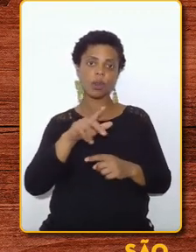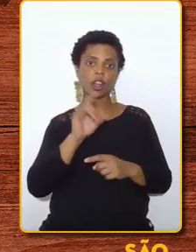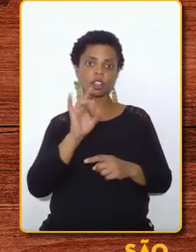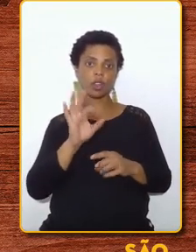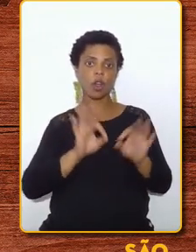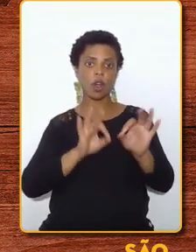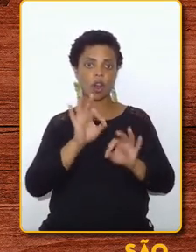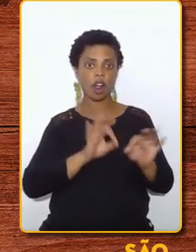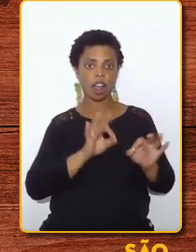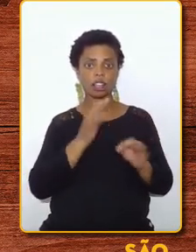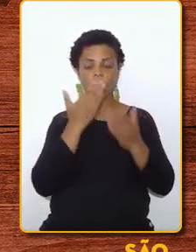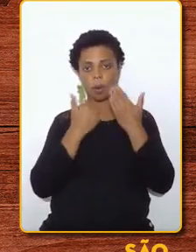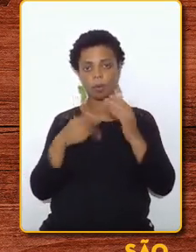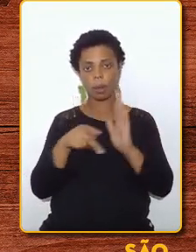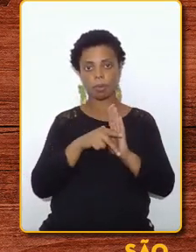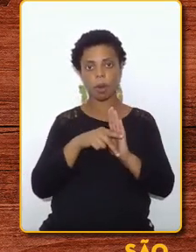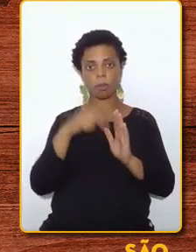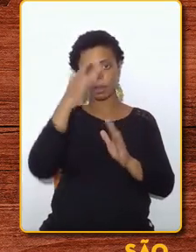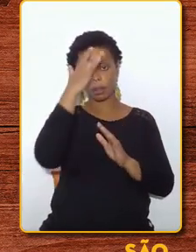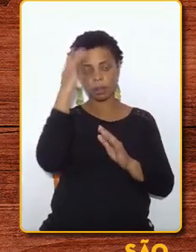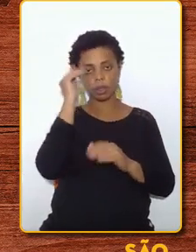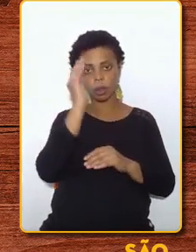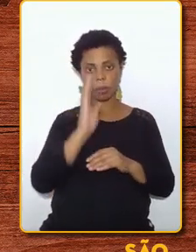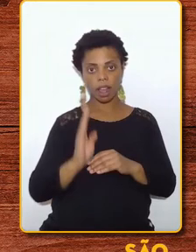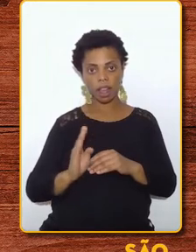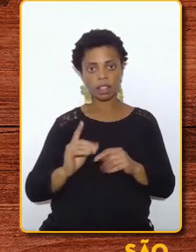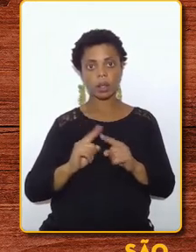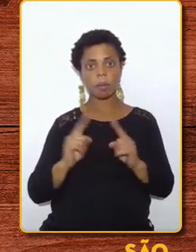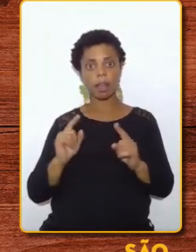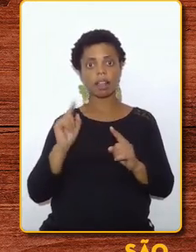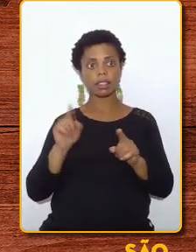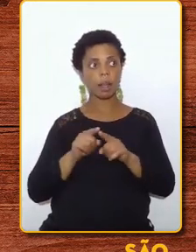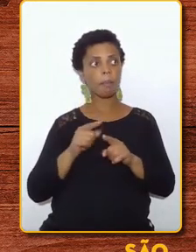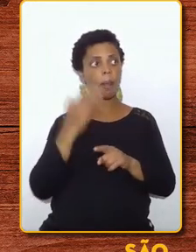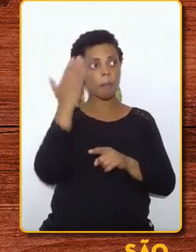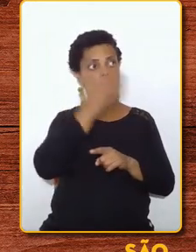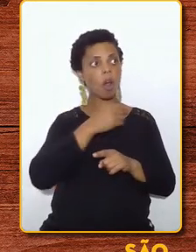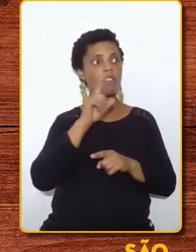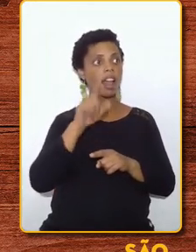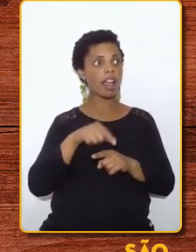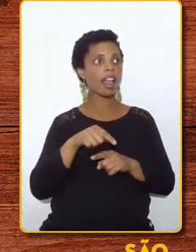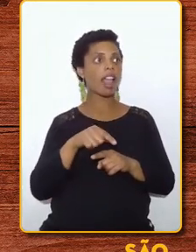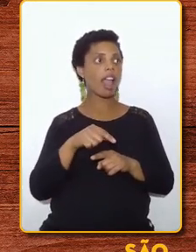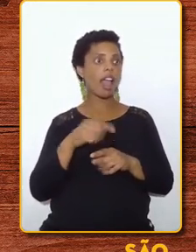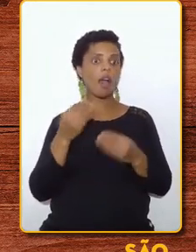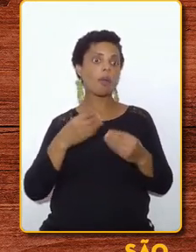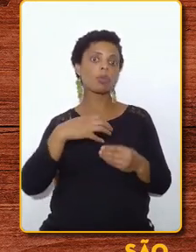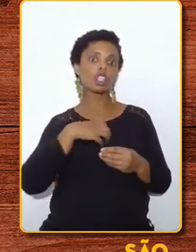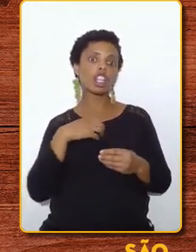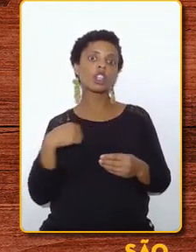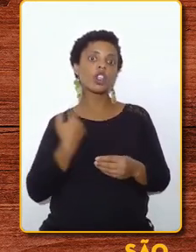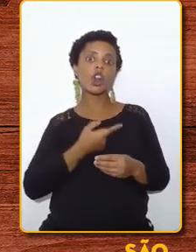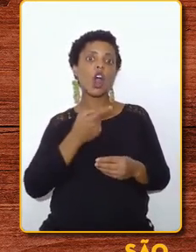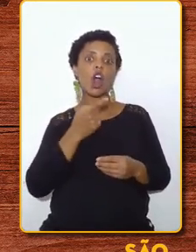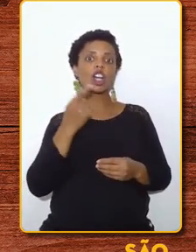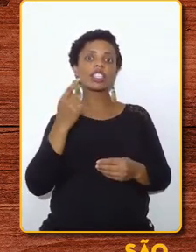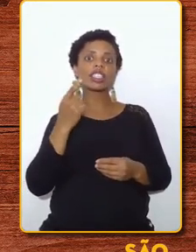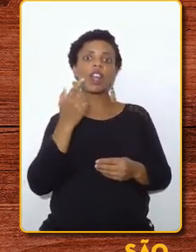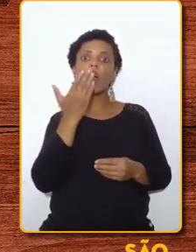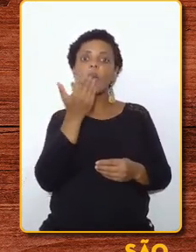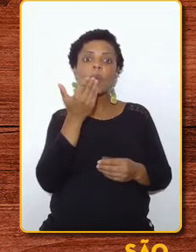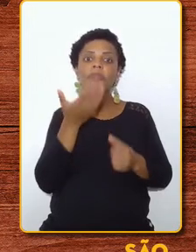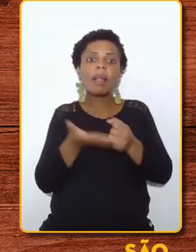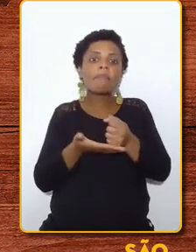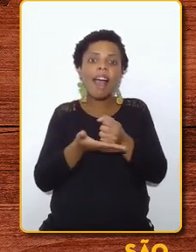do brasileiro, mas caracteriza o que é a cara dessa comida nossa nacional, como nos puxa para